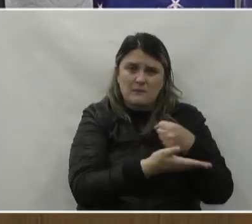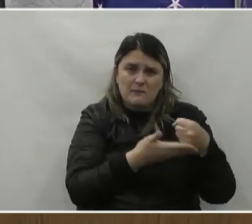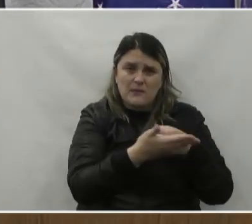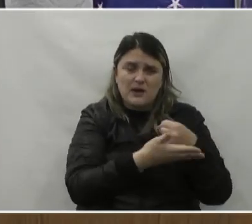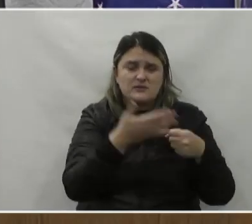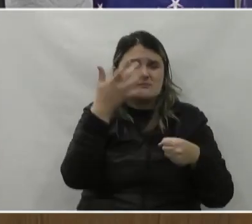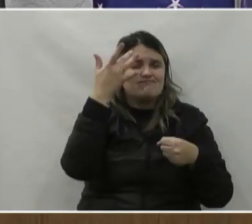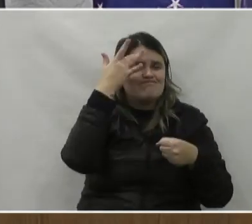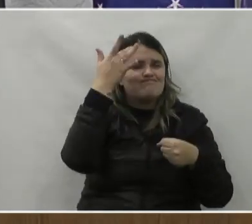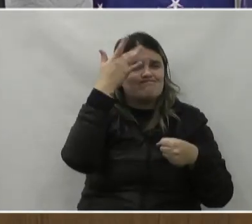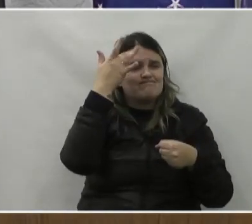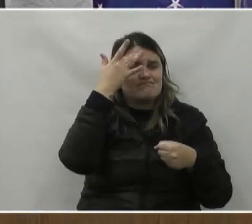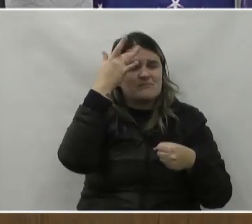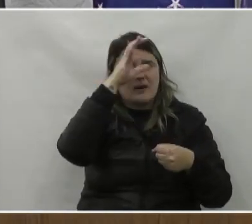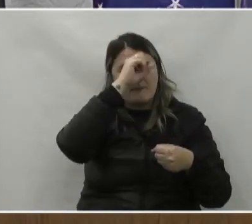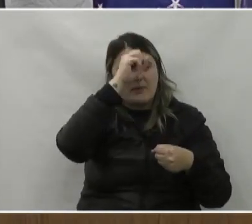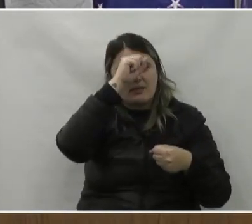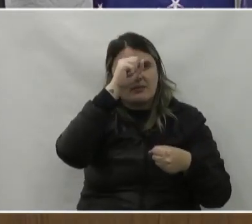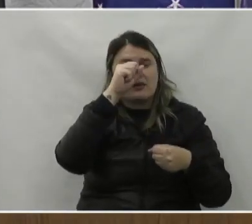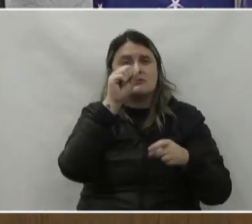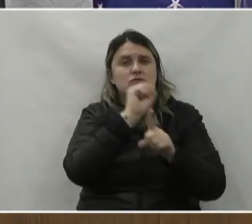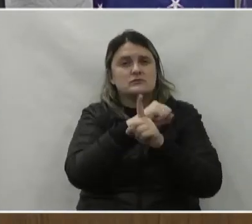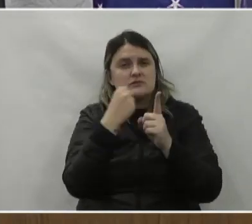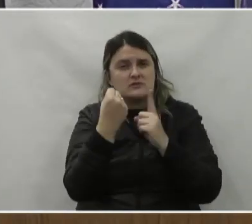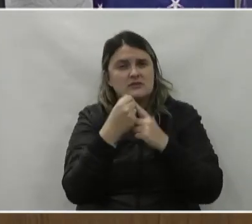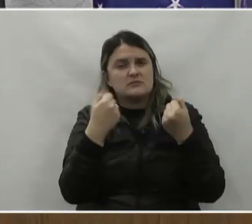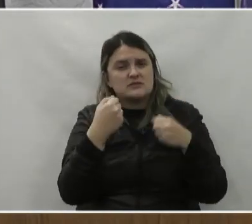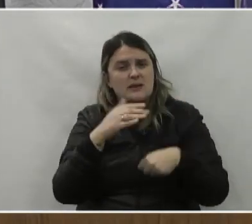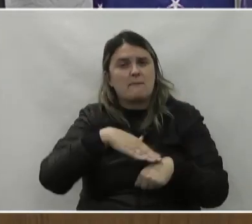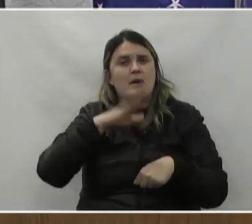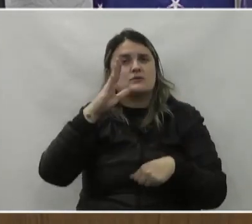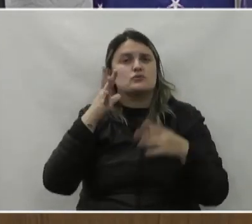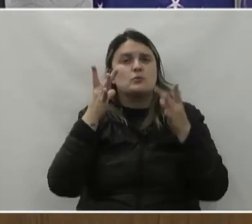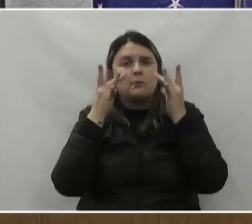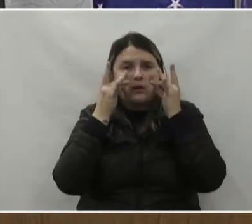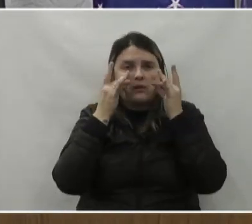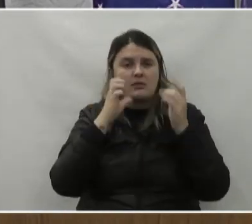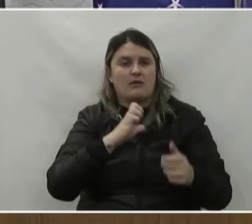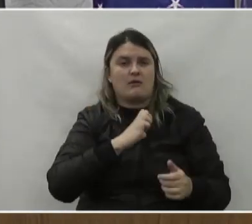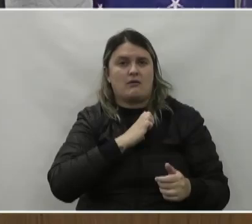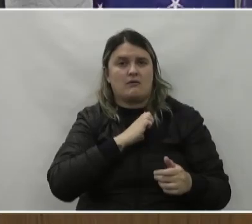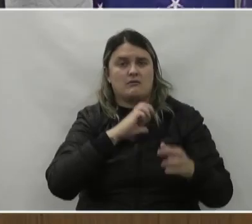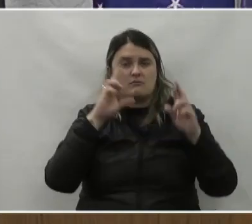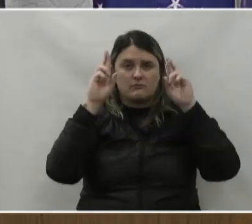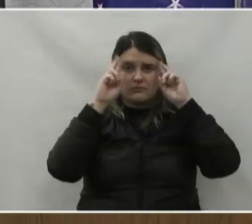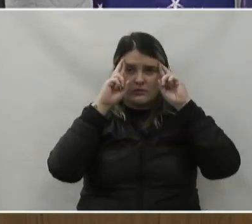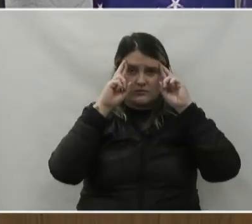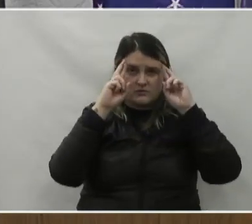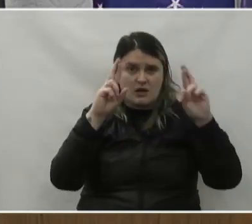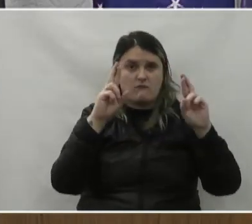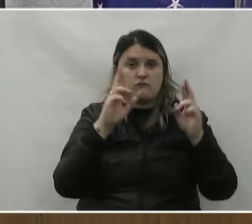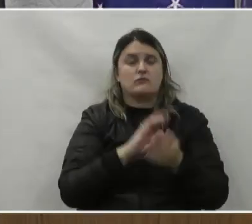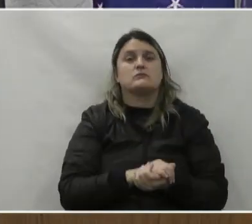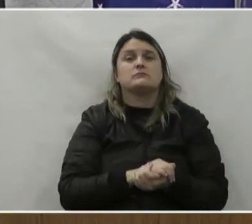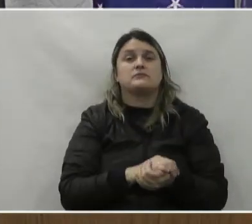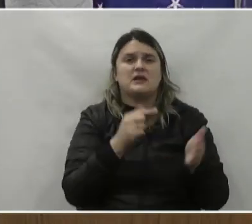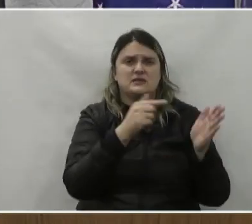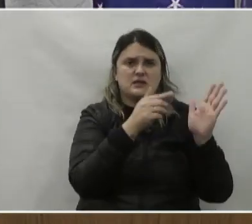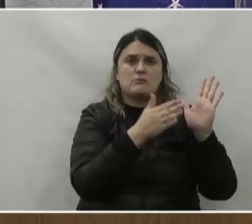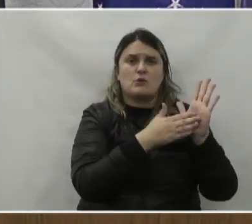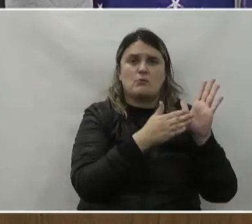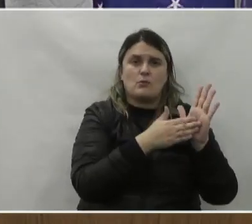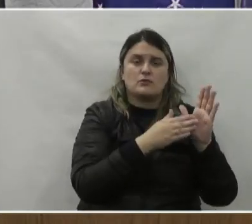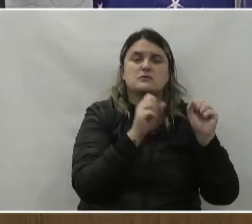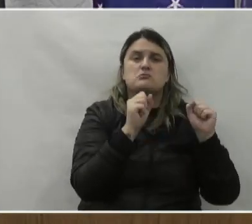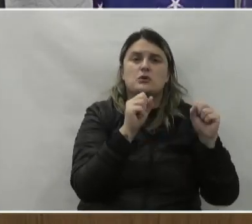para a construção de uma sociedade mais humana, ética e responsável. A campanha poderá abordar temas